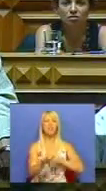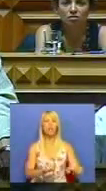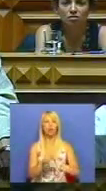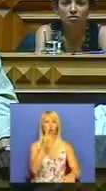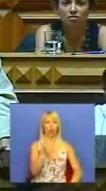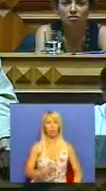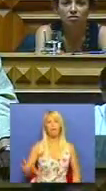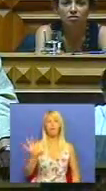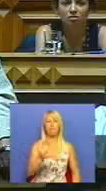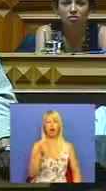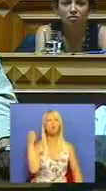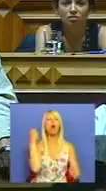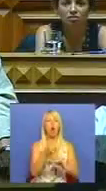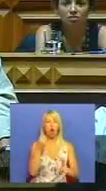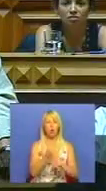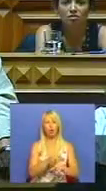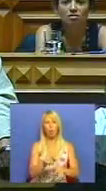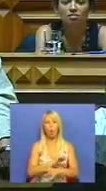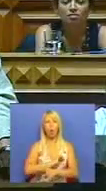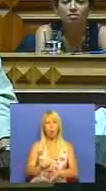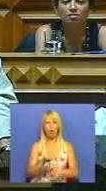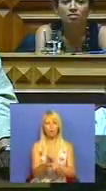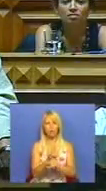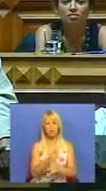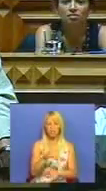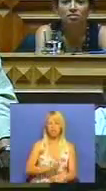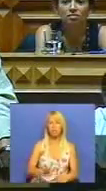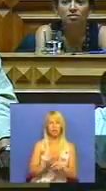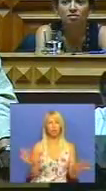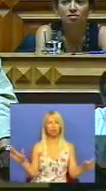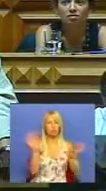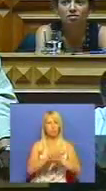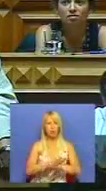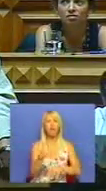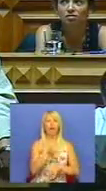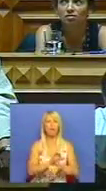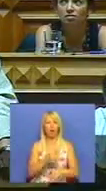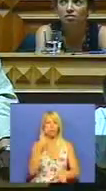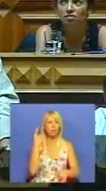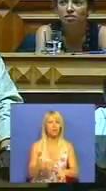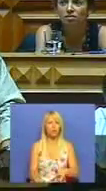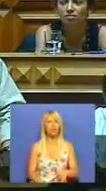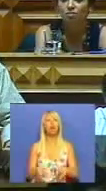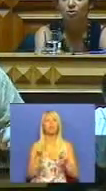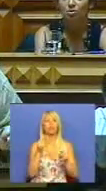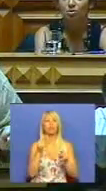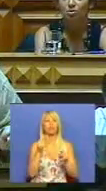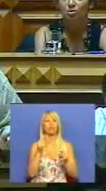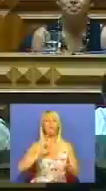contra o obscurantismo de outra forma são homens que fazem falta à Europa e que devemos